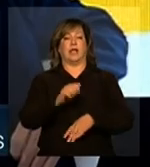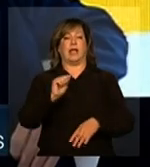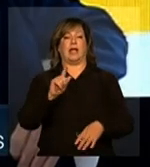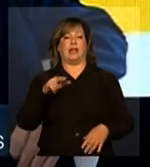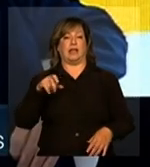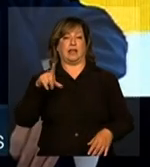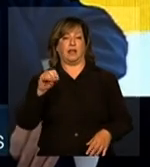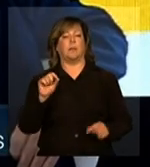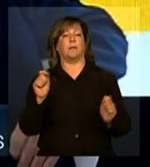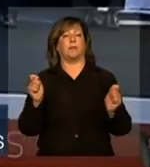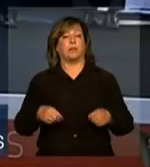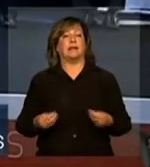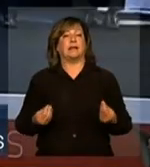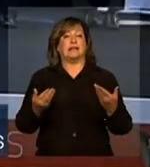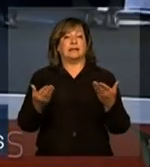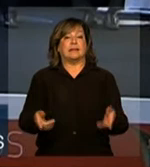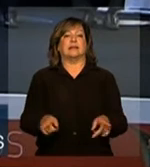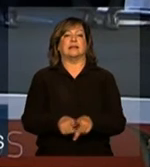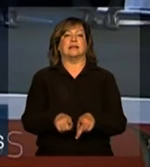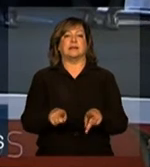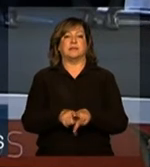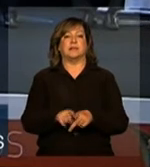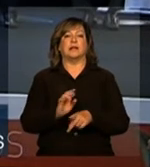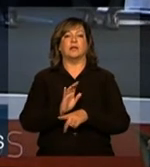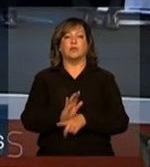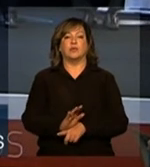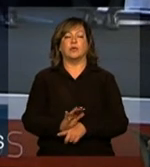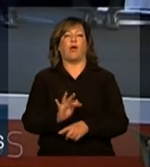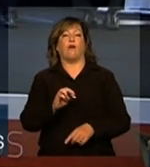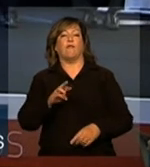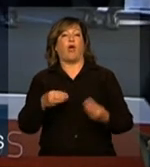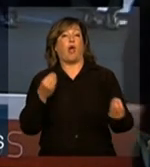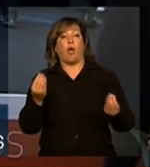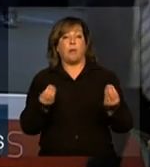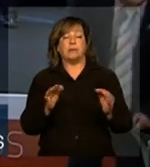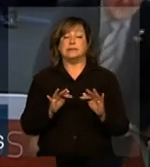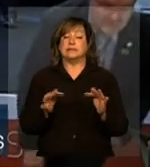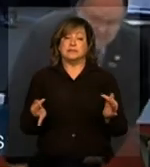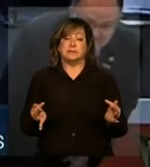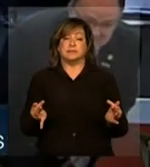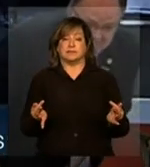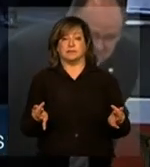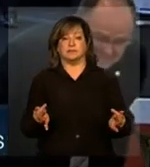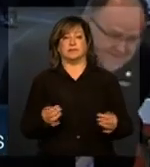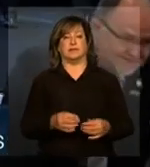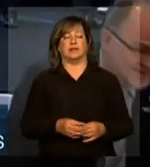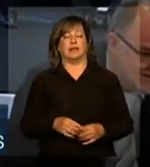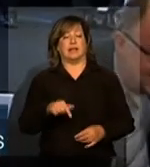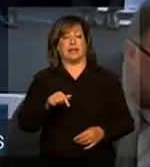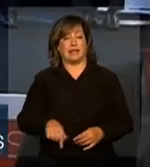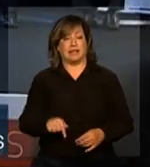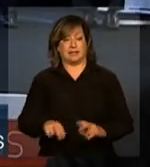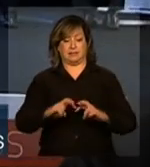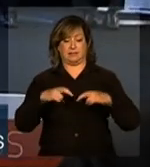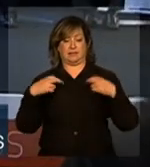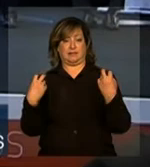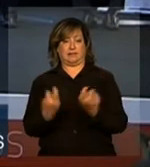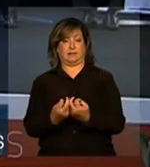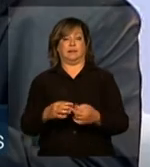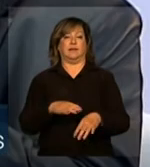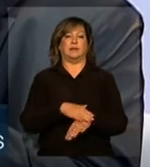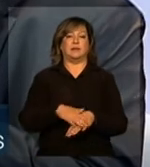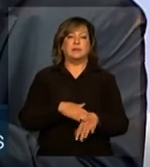poder trazer também, colaborar de forma simples, ainda que simples, aqui nesse painel, nesse